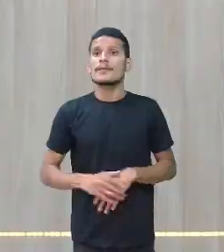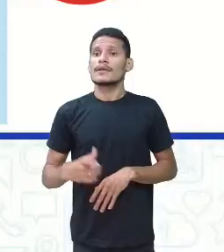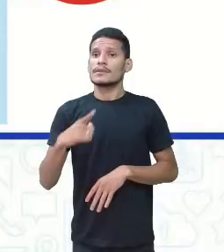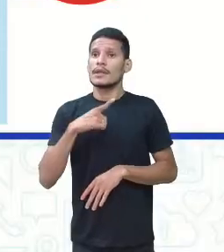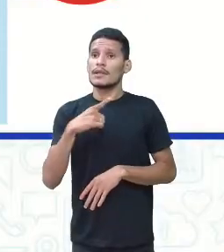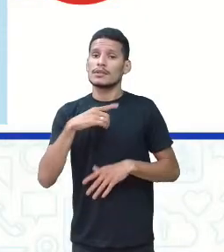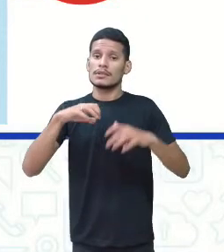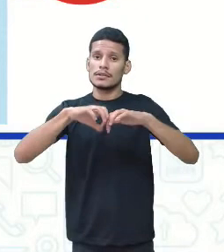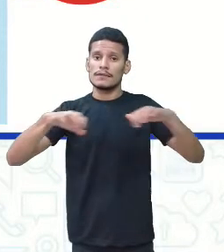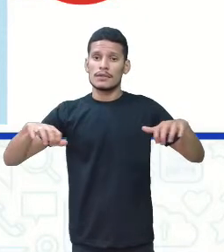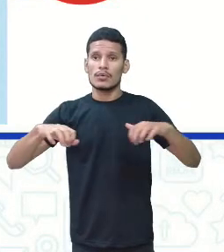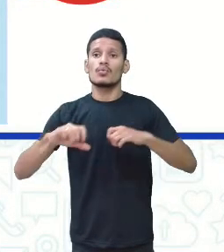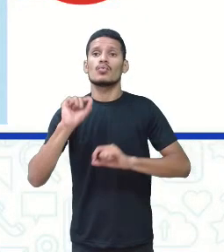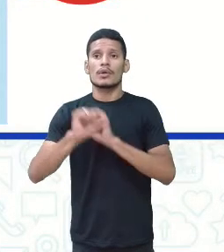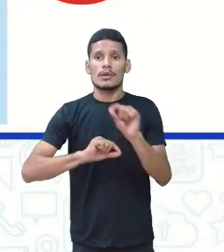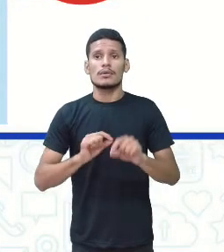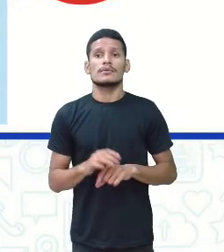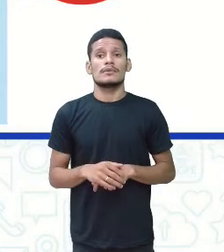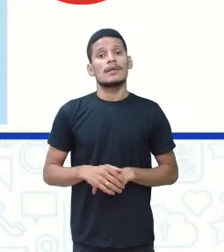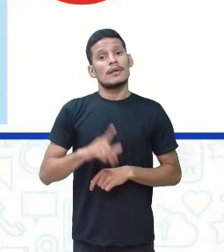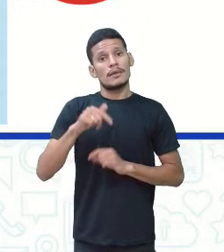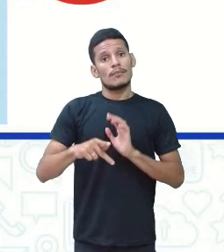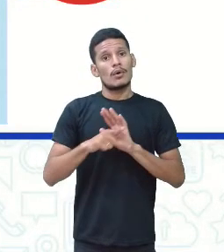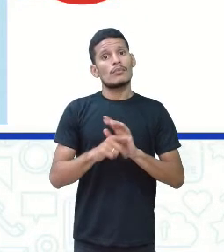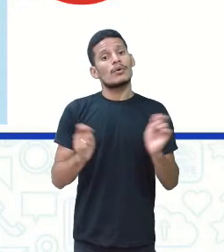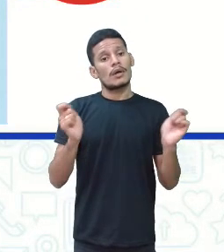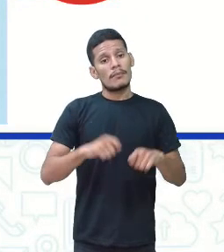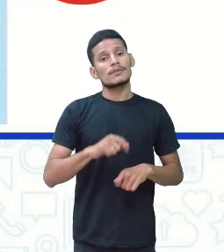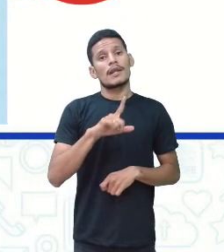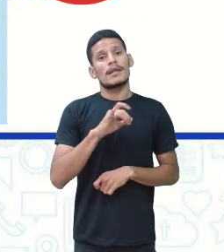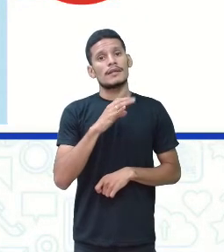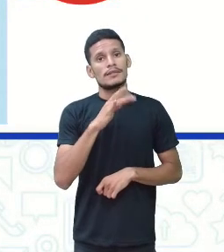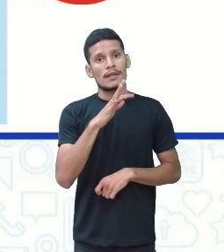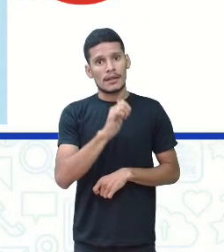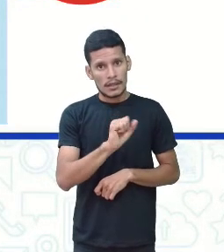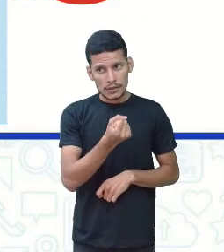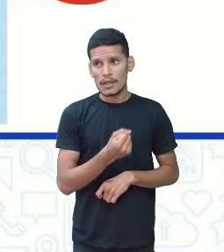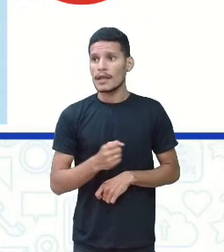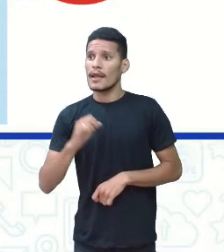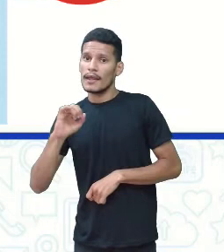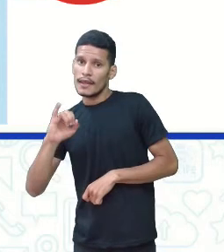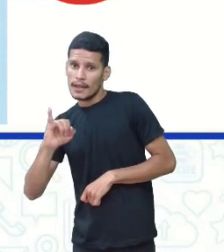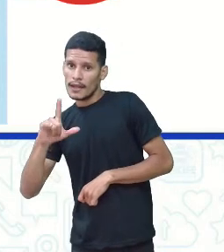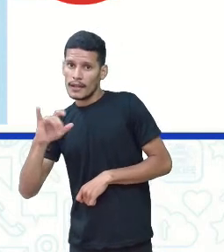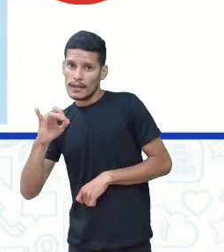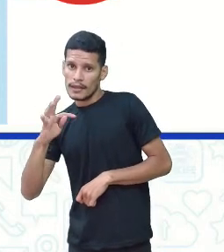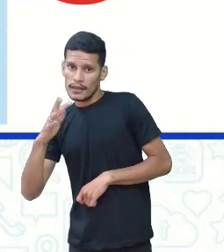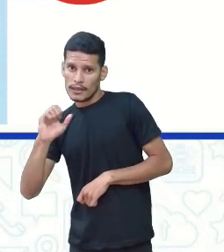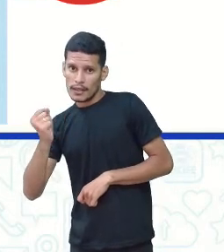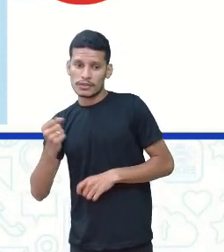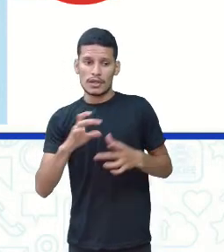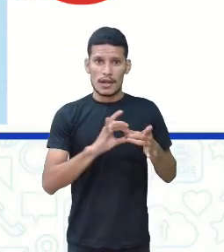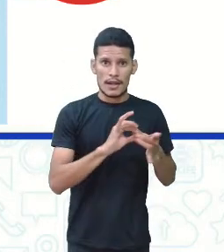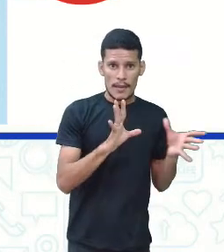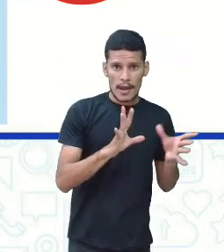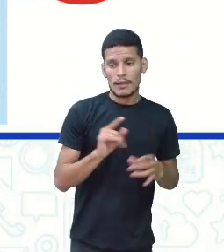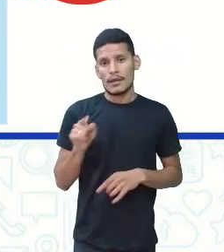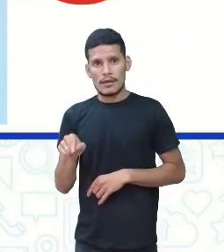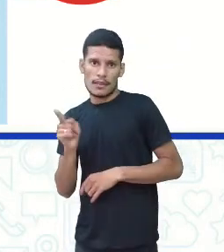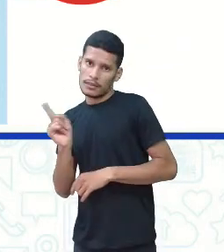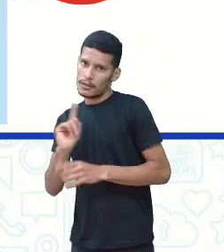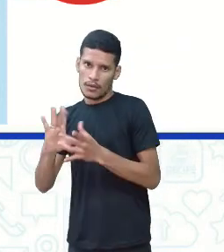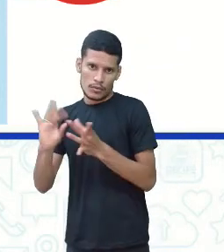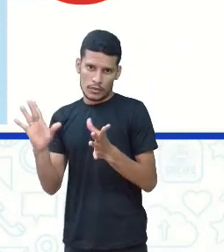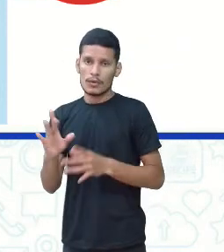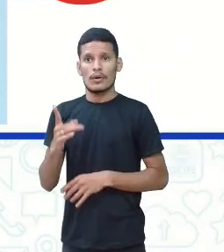uma subdivisão. A questão das drogas lícitas e as drogas ilícitas. Né? Nas drogas lícitas, a gente está